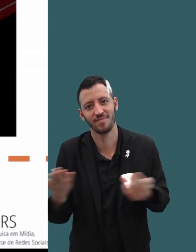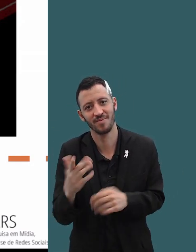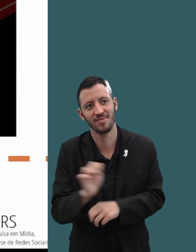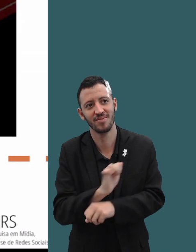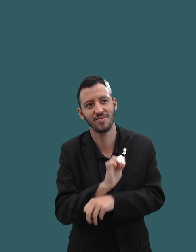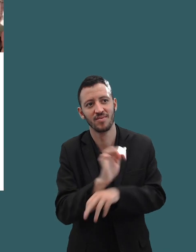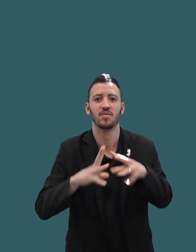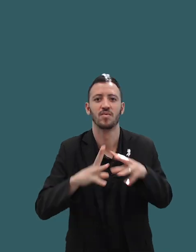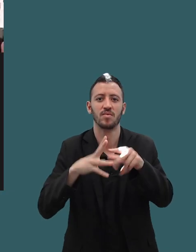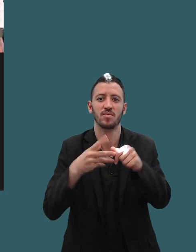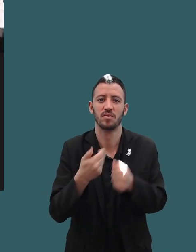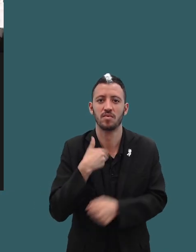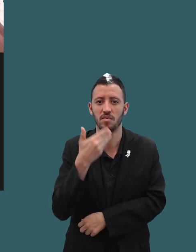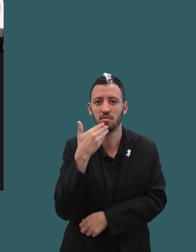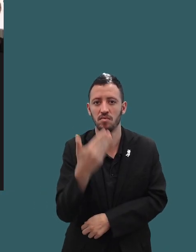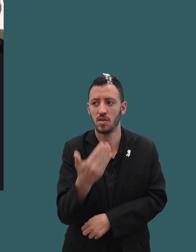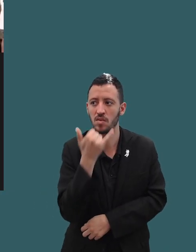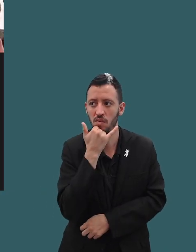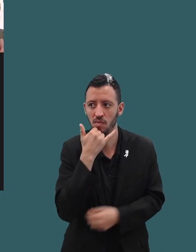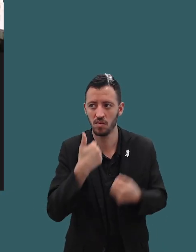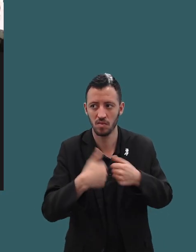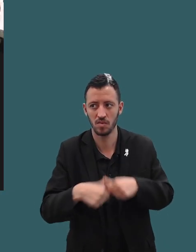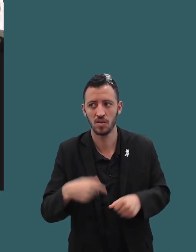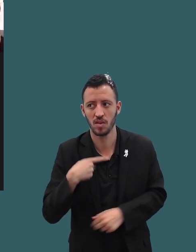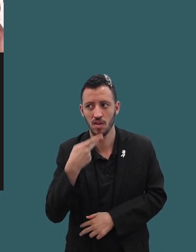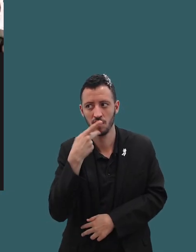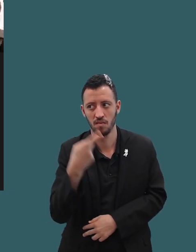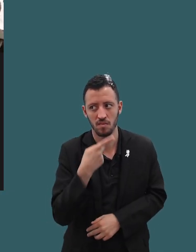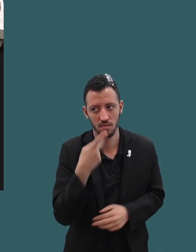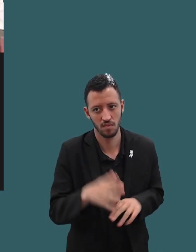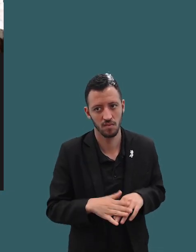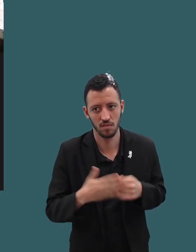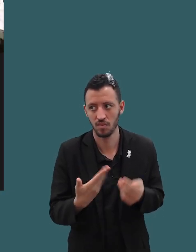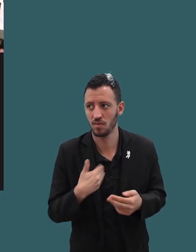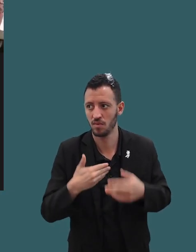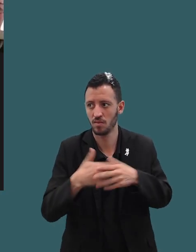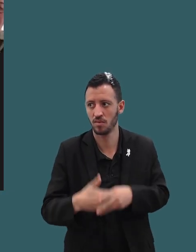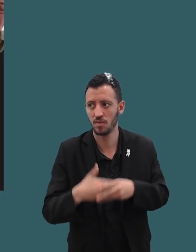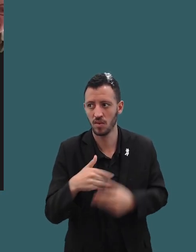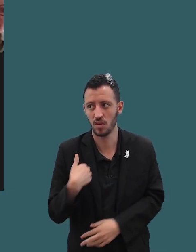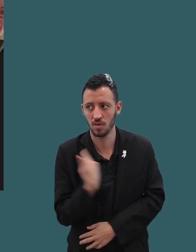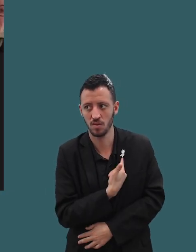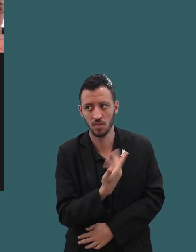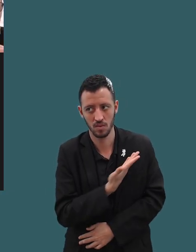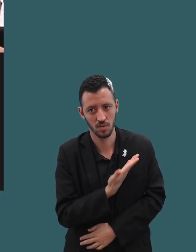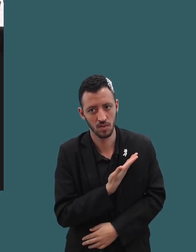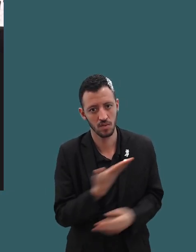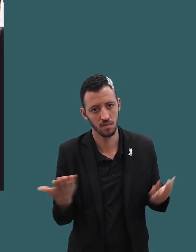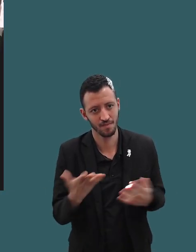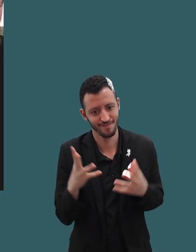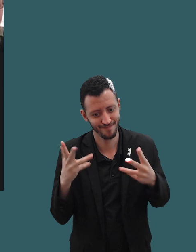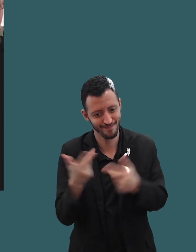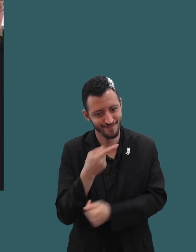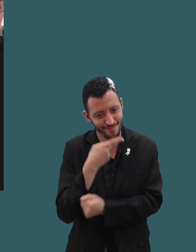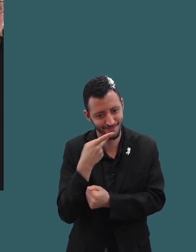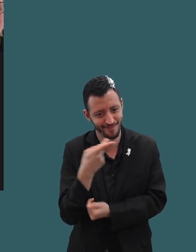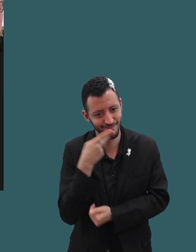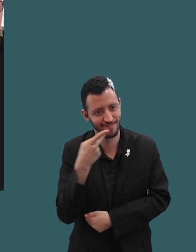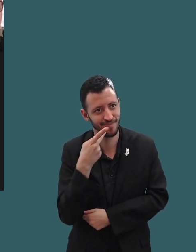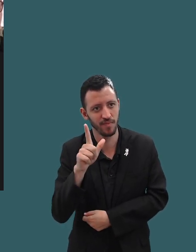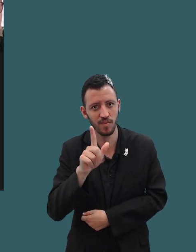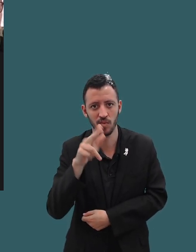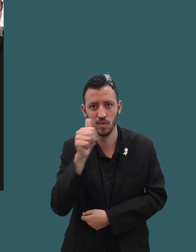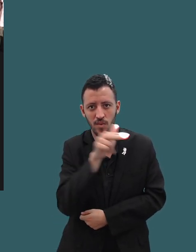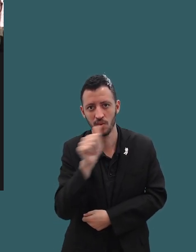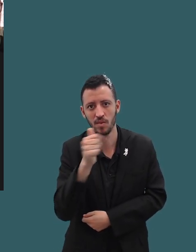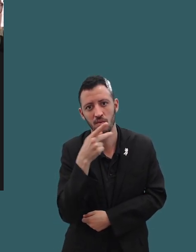agora à tarde, então eu já peço desculpas por estar atropelando. Saúdo aqui os meus colegas, a excelente fala da